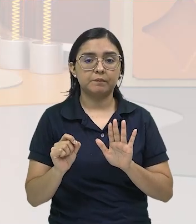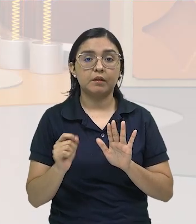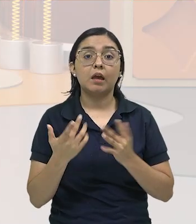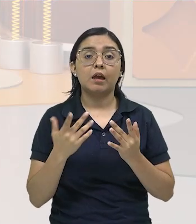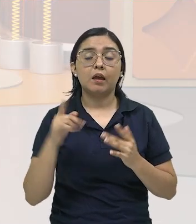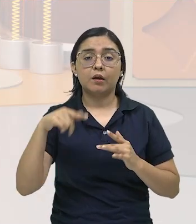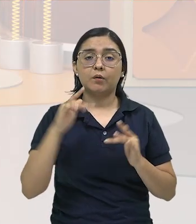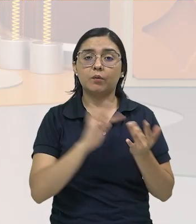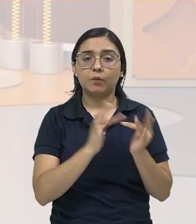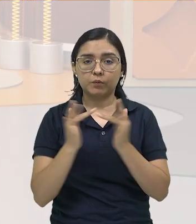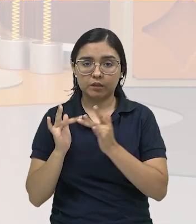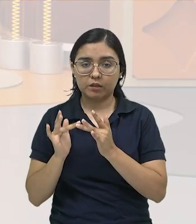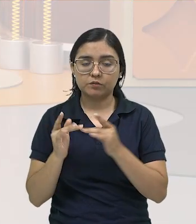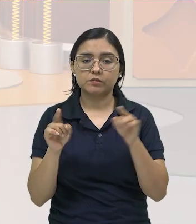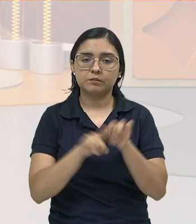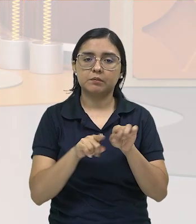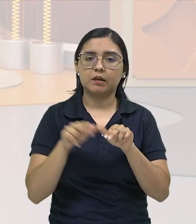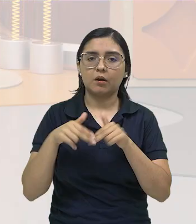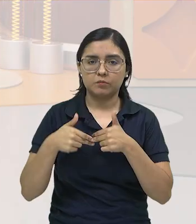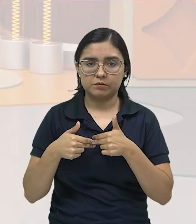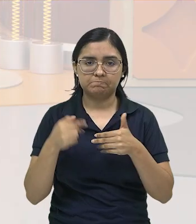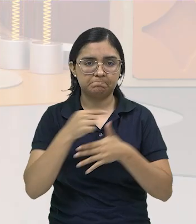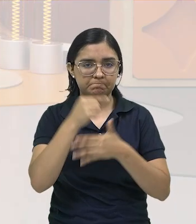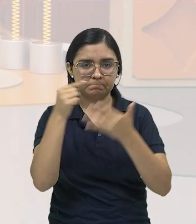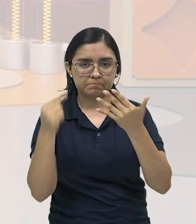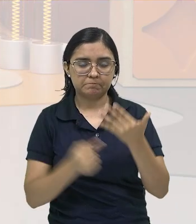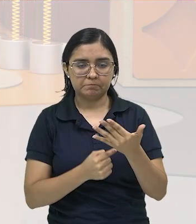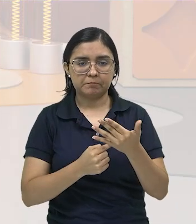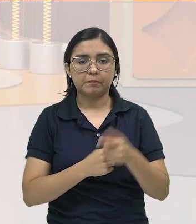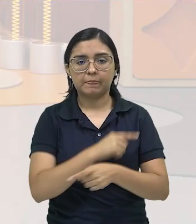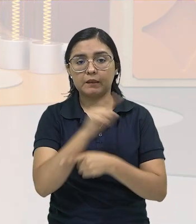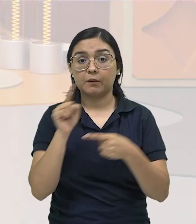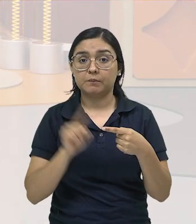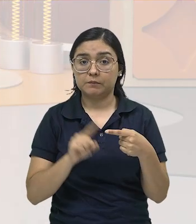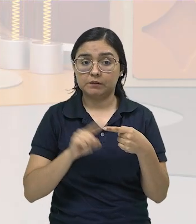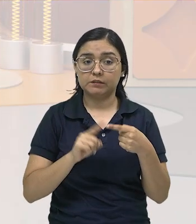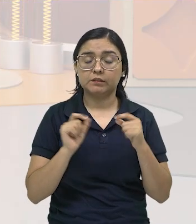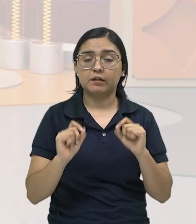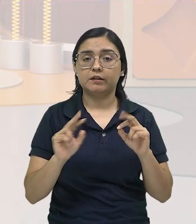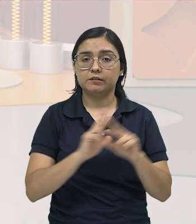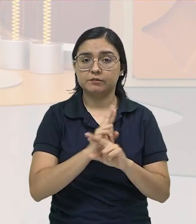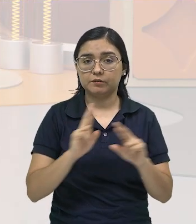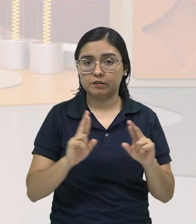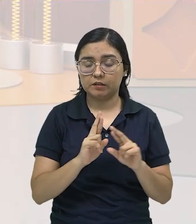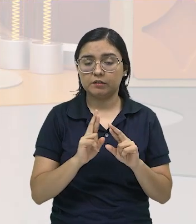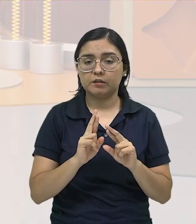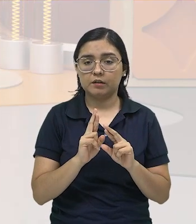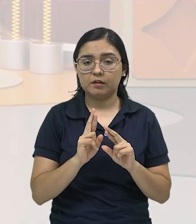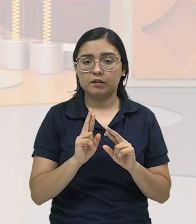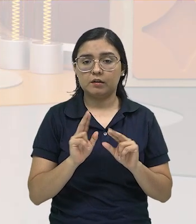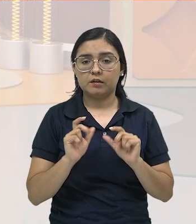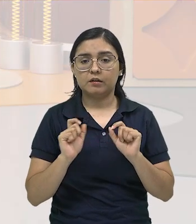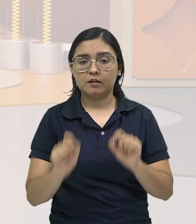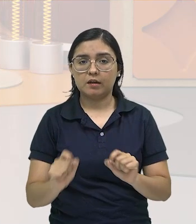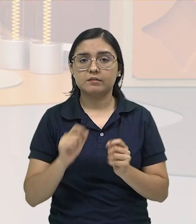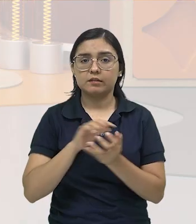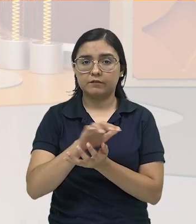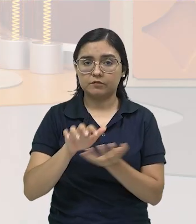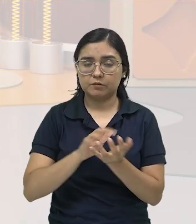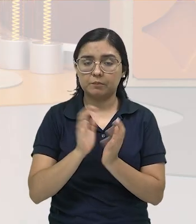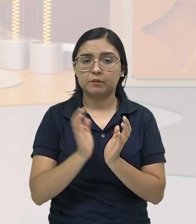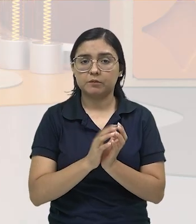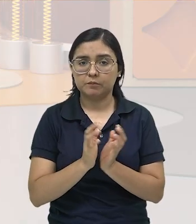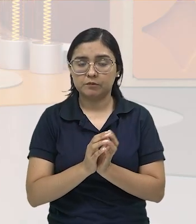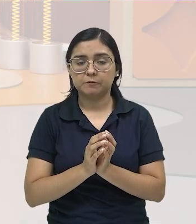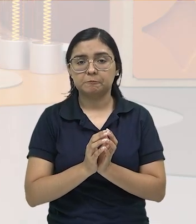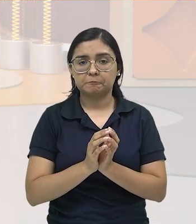contexto e causas. E você viu que uma das causas aqui está sendo relacionada a insurreição pernambucana